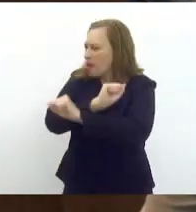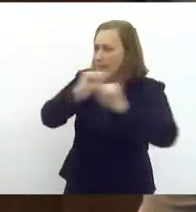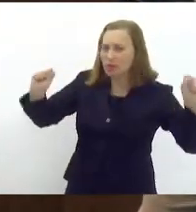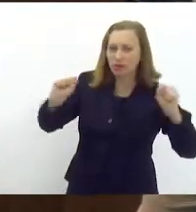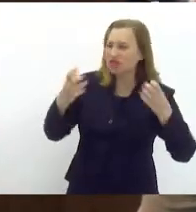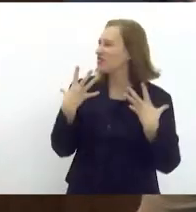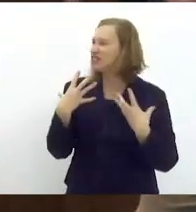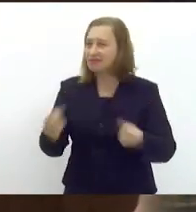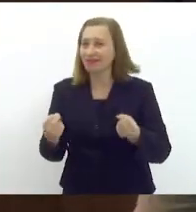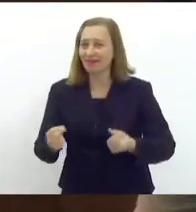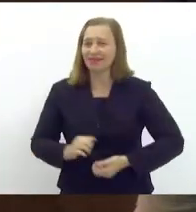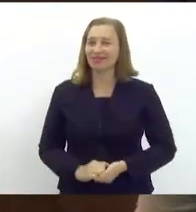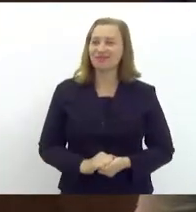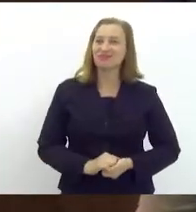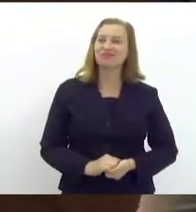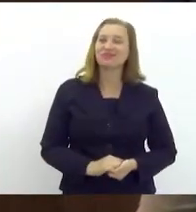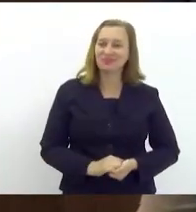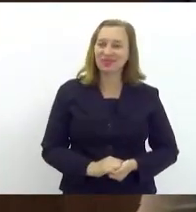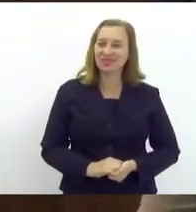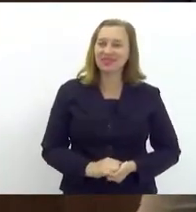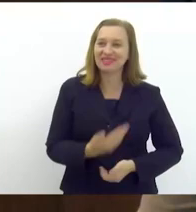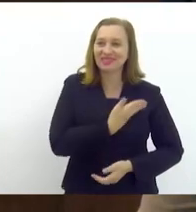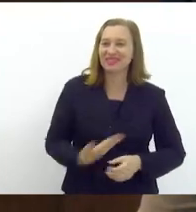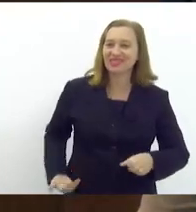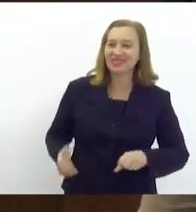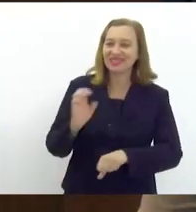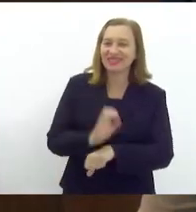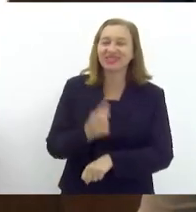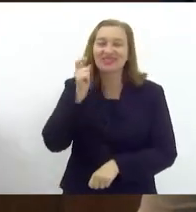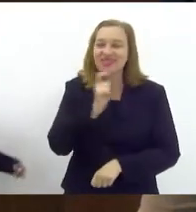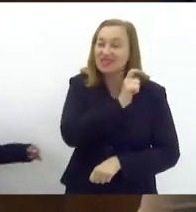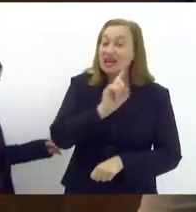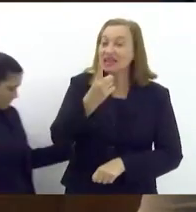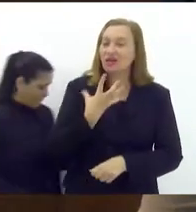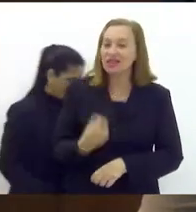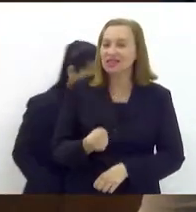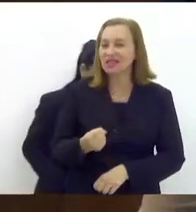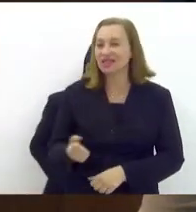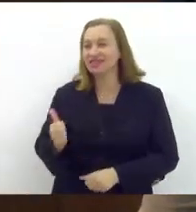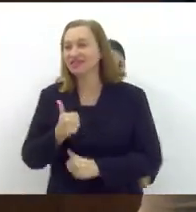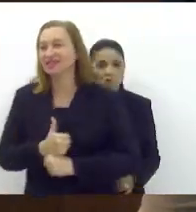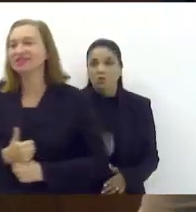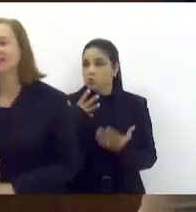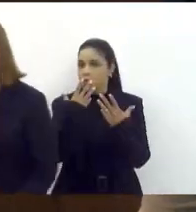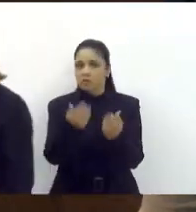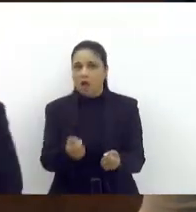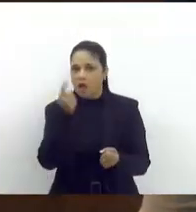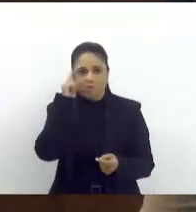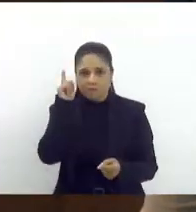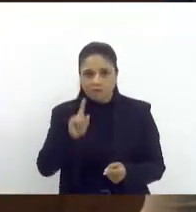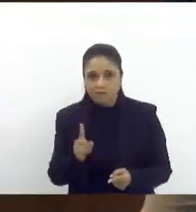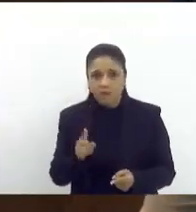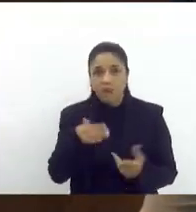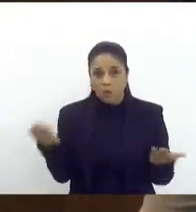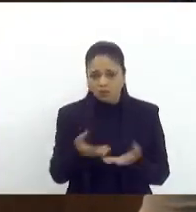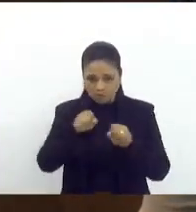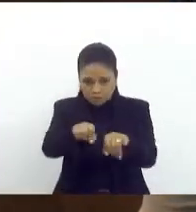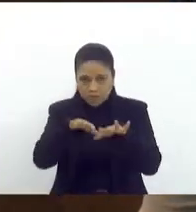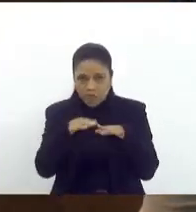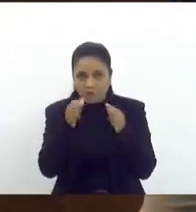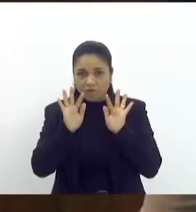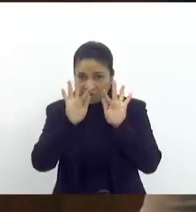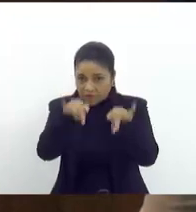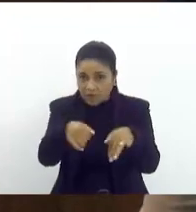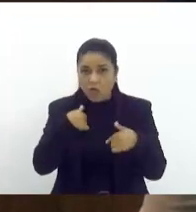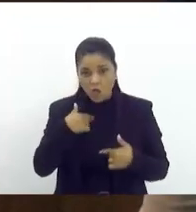tem absoluta certeza que o governador Cláudio Castro não está a paz desse assunto assim que acabar o plenário de hoje eu